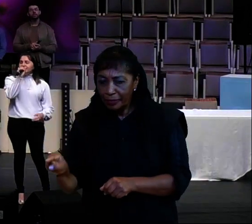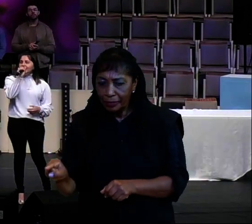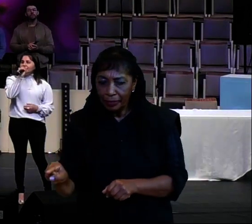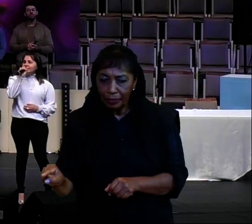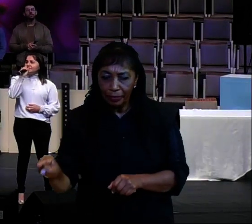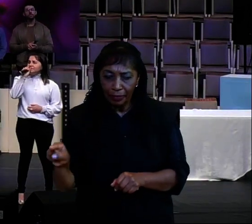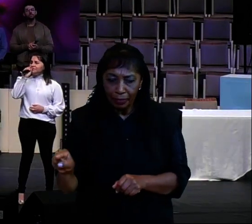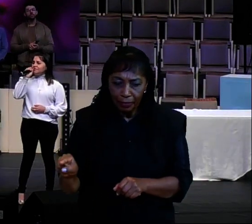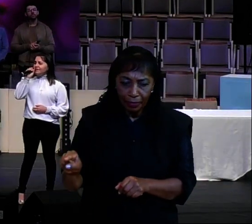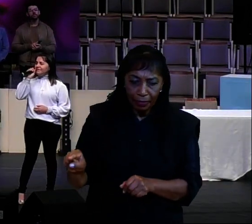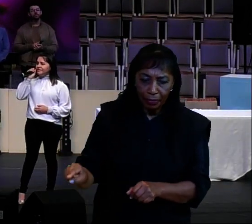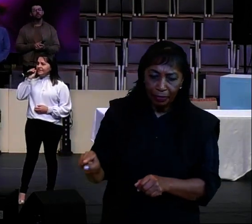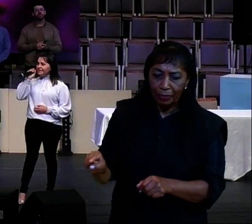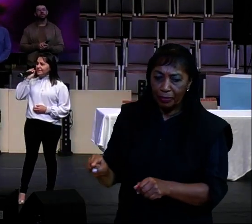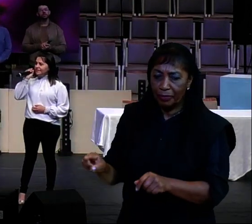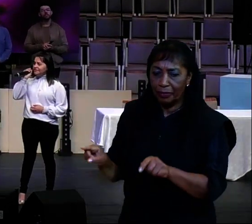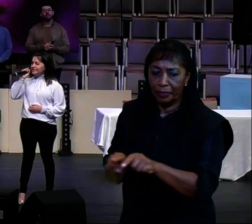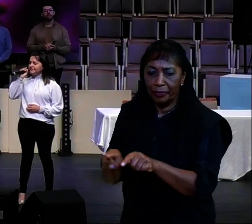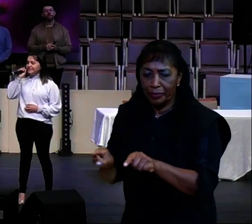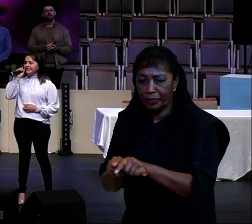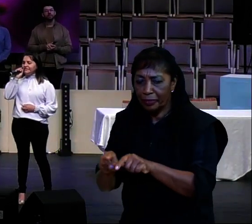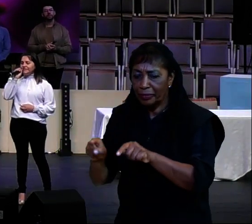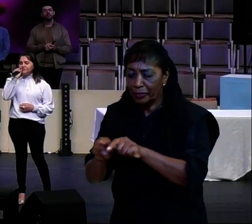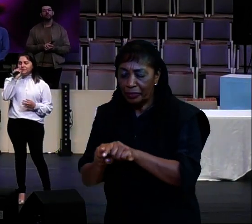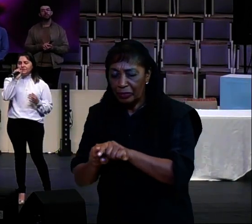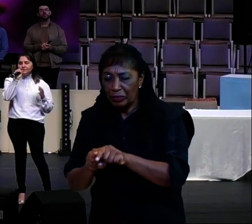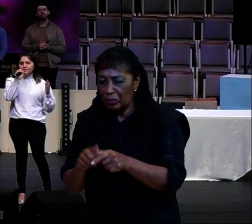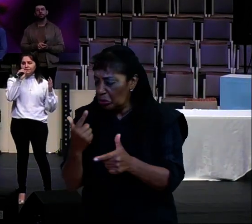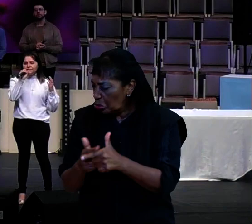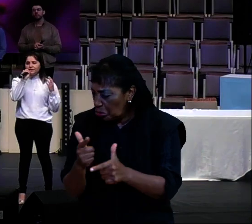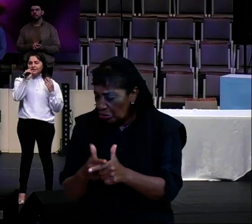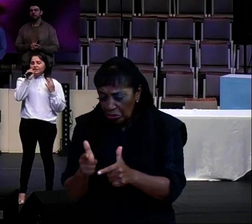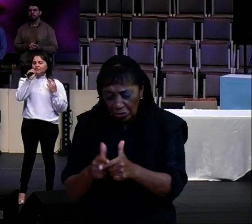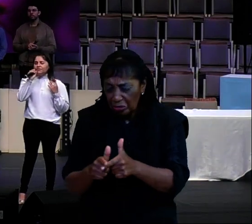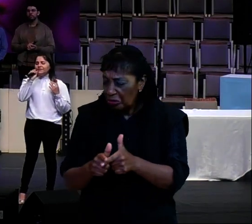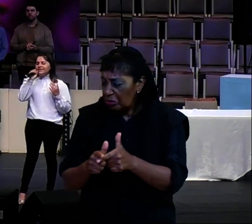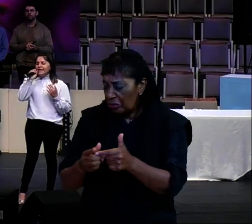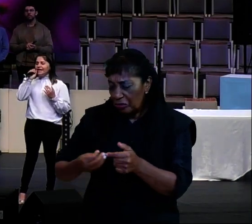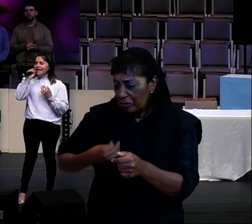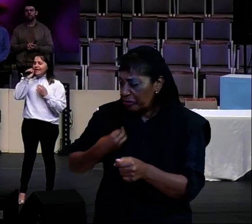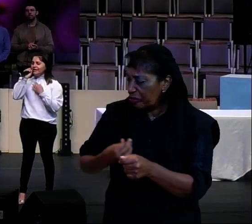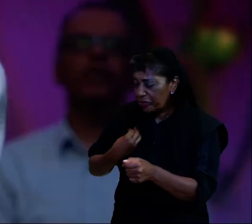quando o céu da sua vida se fechou.